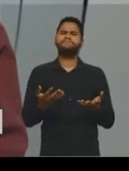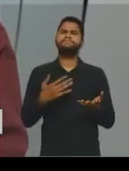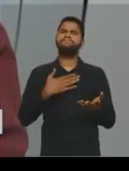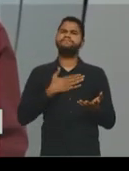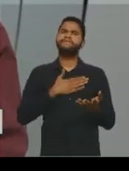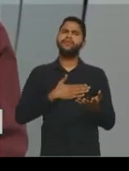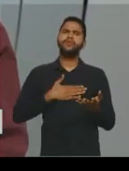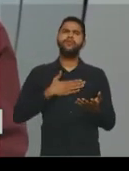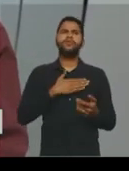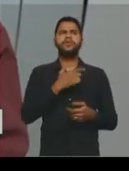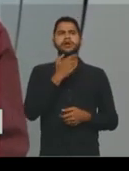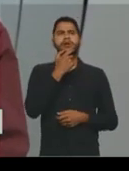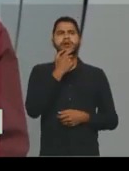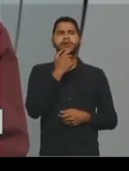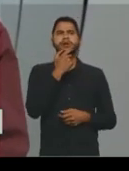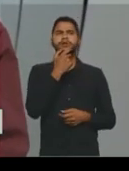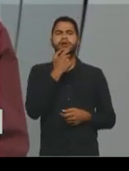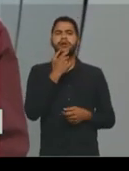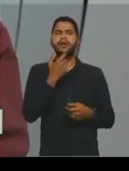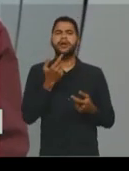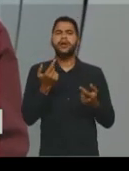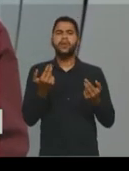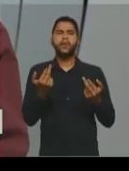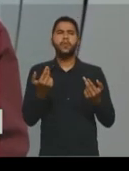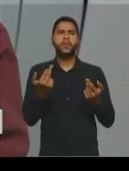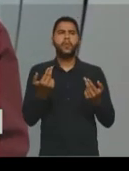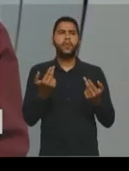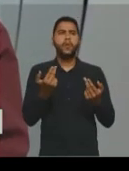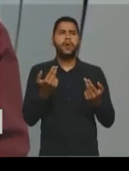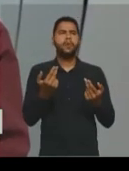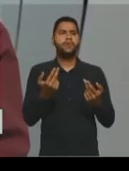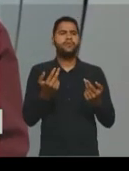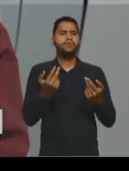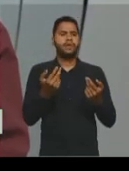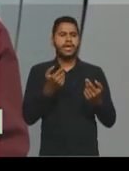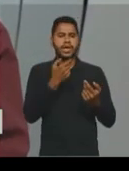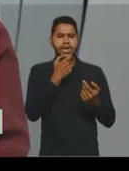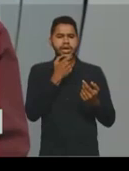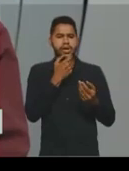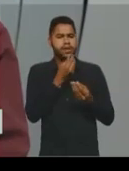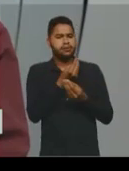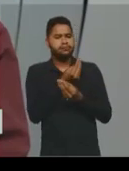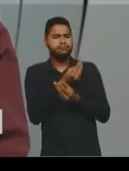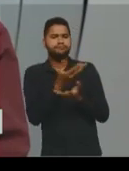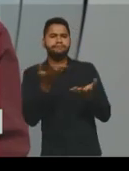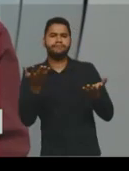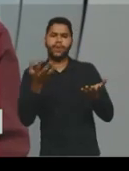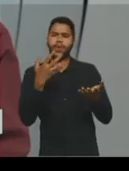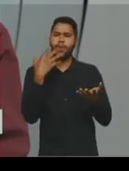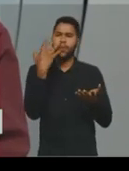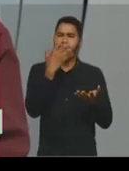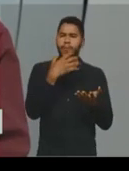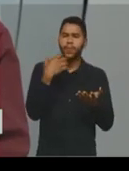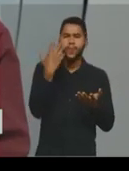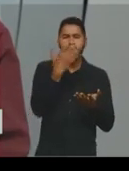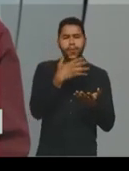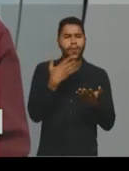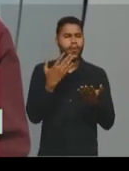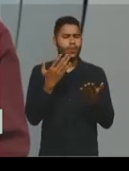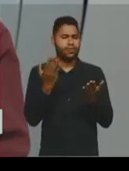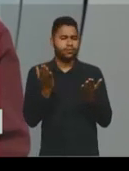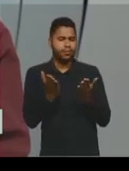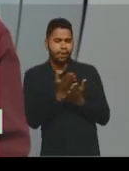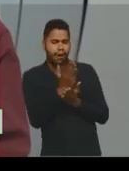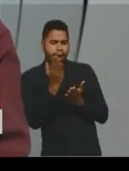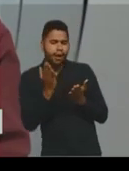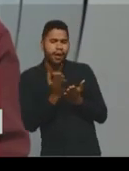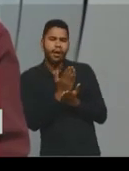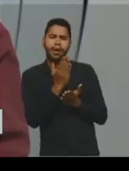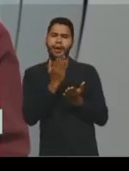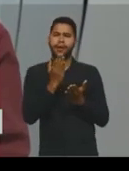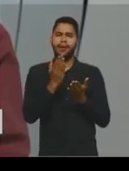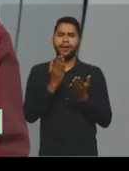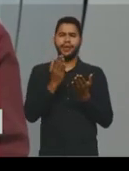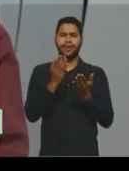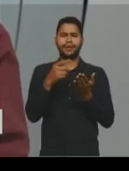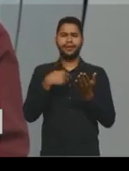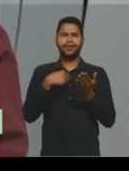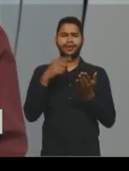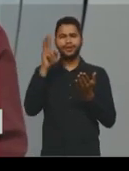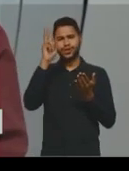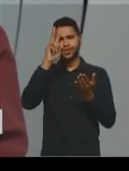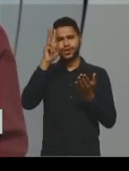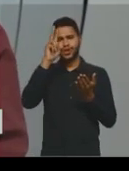gostar do inglês para mim era gostar das coisas que o inglês trazia, que era filmes, que era música, que era revista, história em quadrinho e